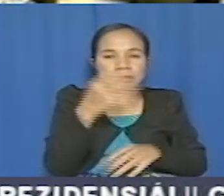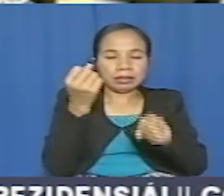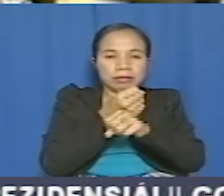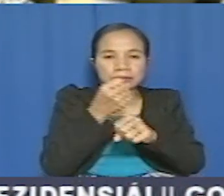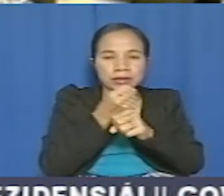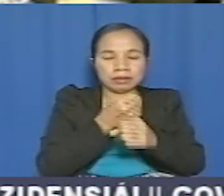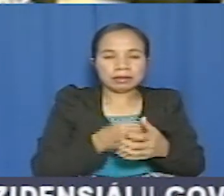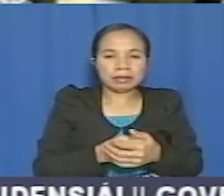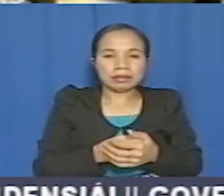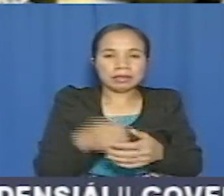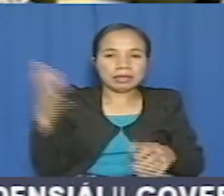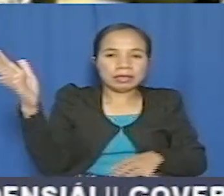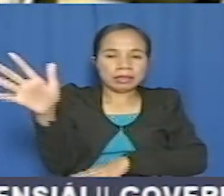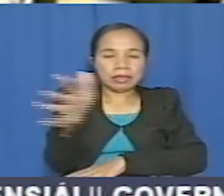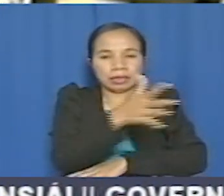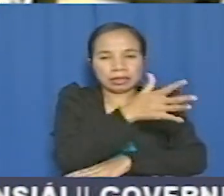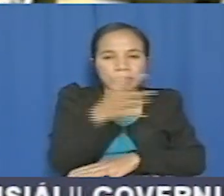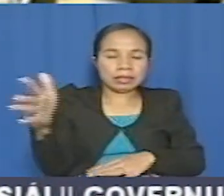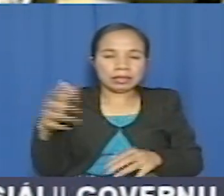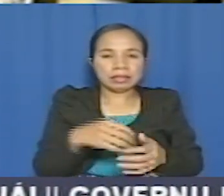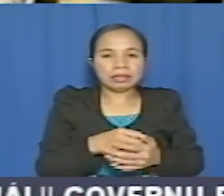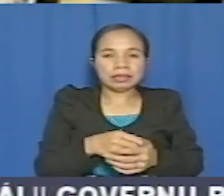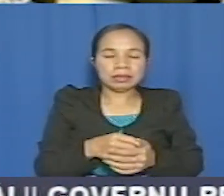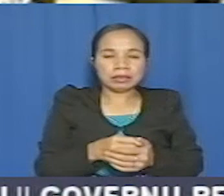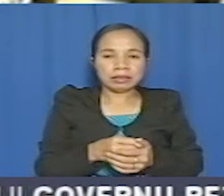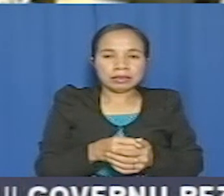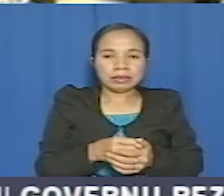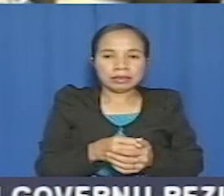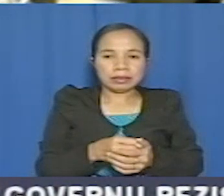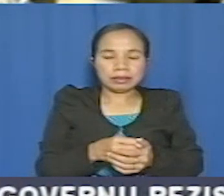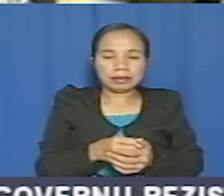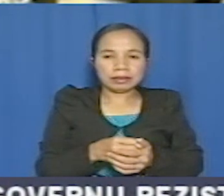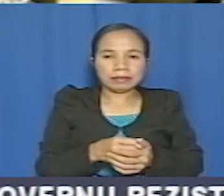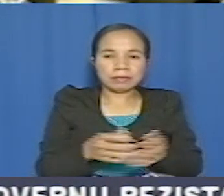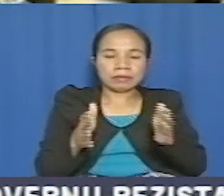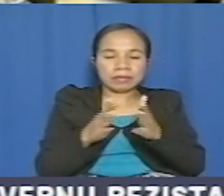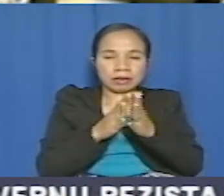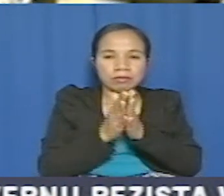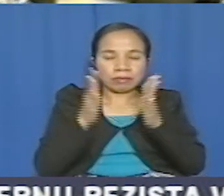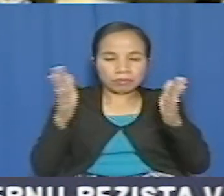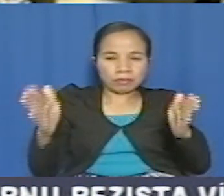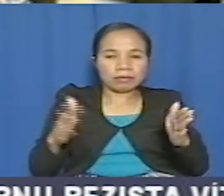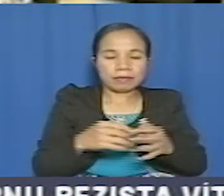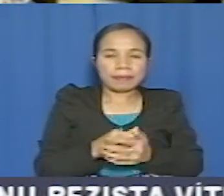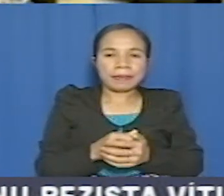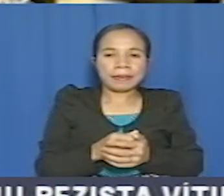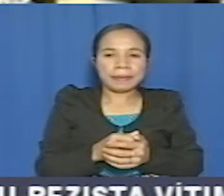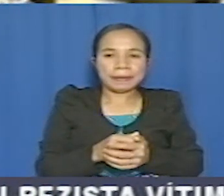ani o velocidade usi moderada forte lili ia region costeira